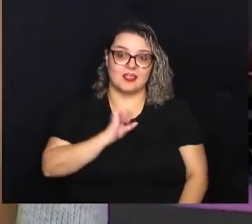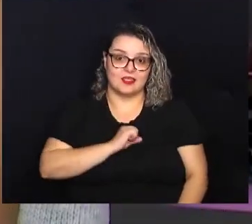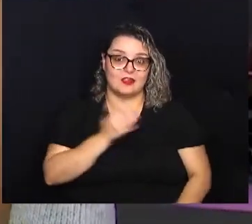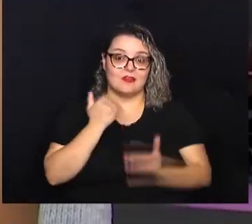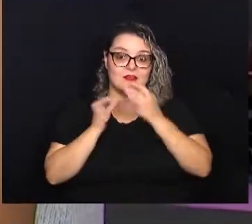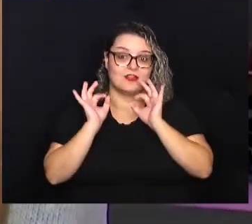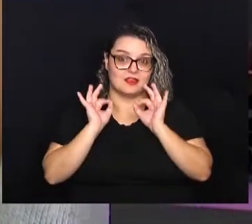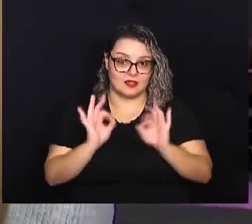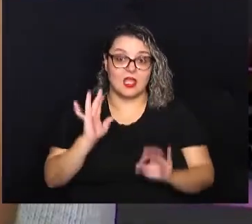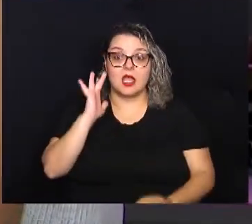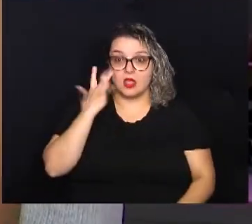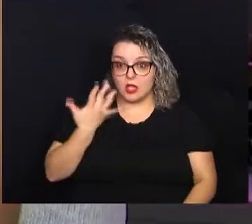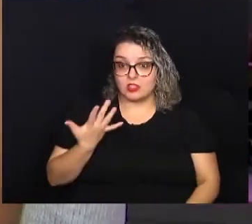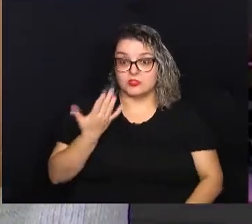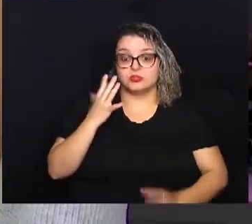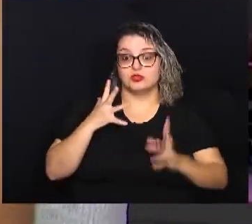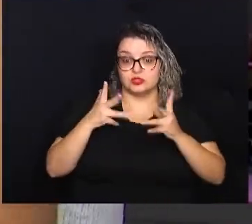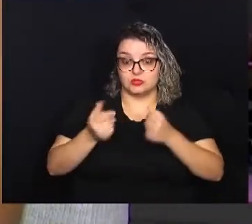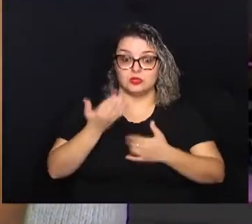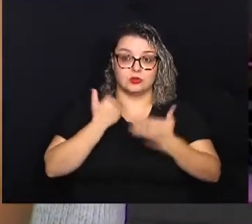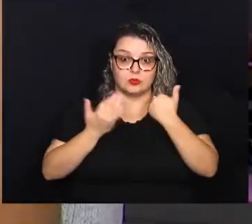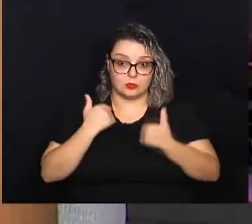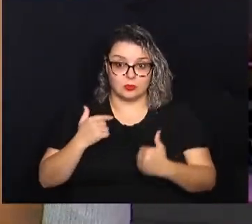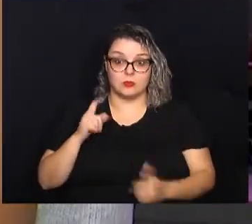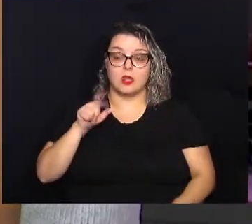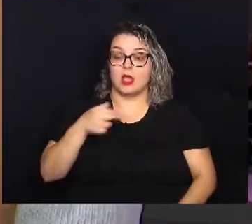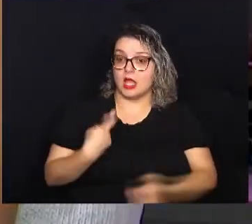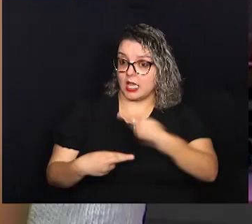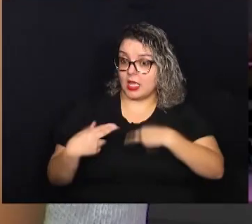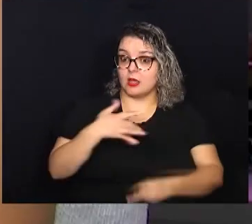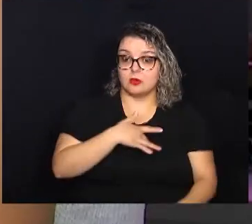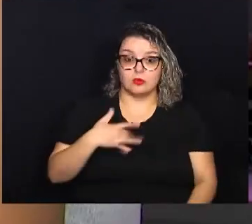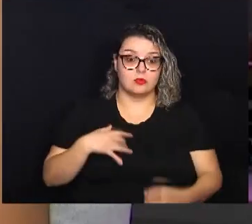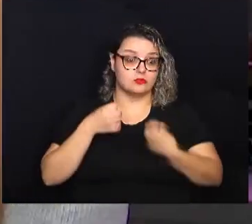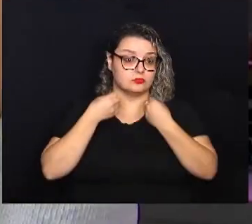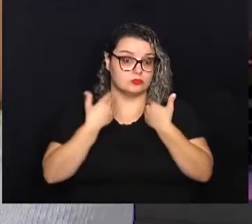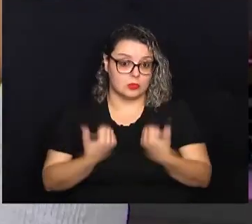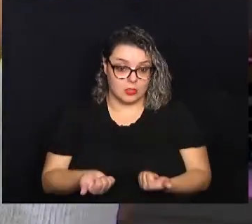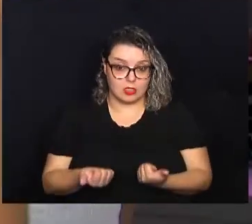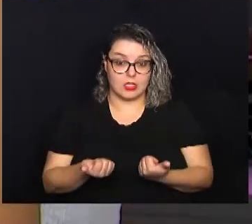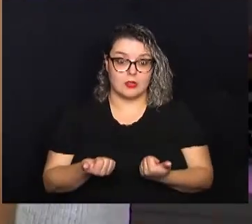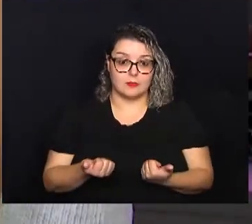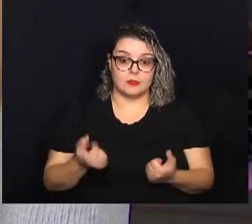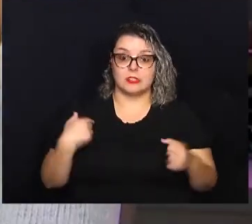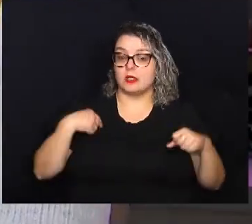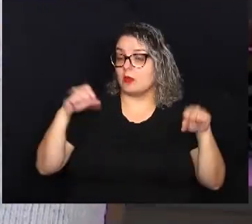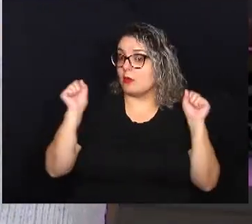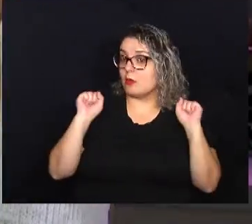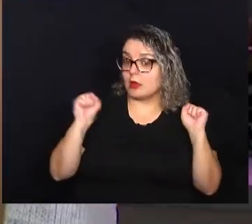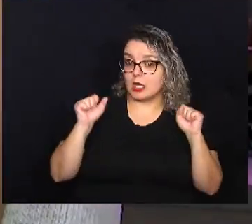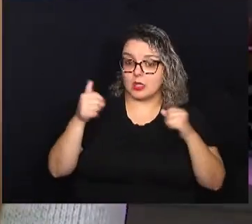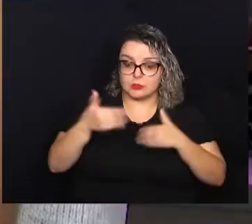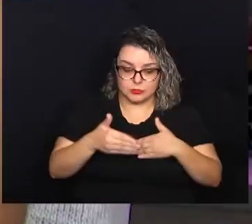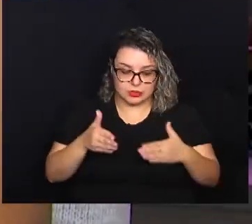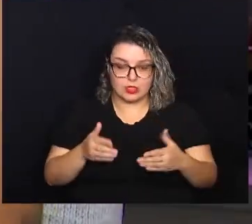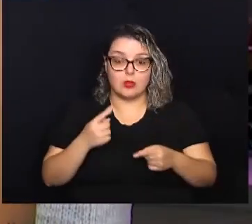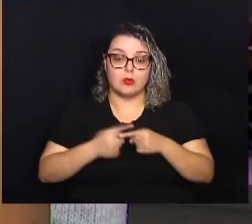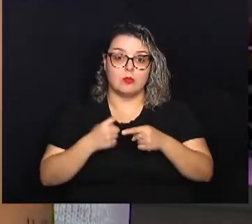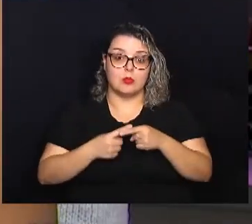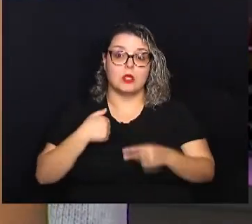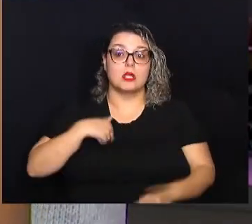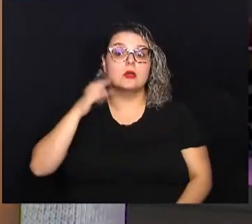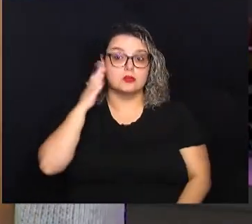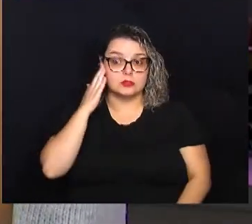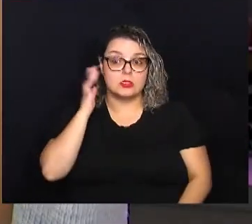acho que aquilo que a gente come tem toda a ver com a nossa saúde bem estar então eu adoro fazer minha Marmitinha porque aí eu sei